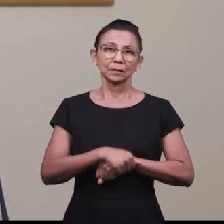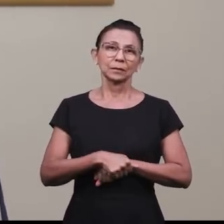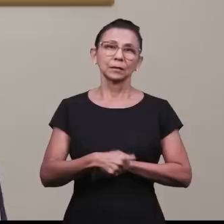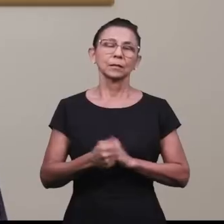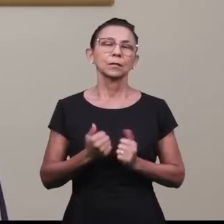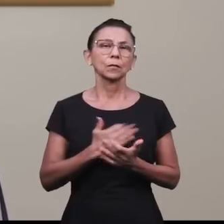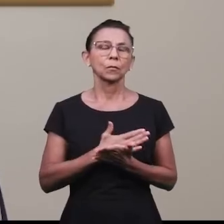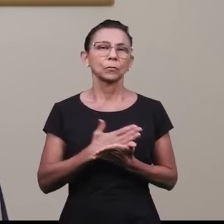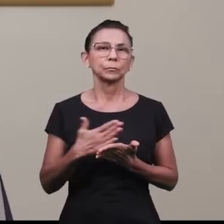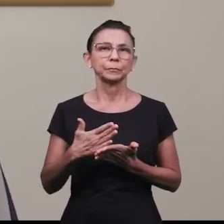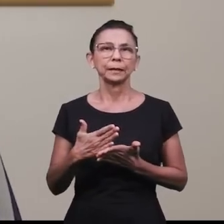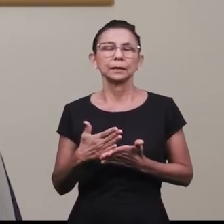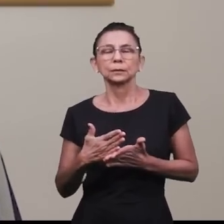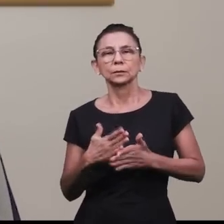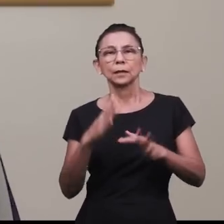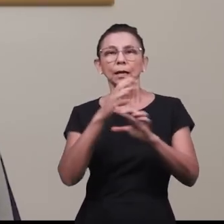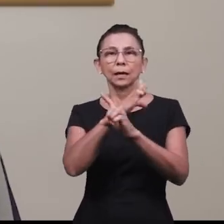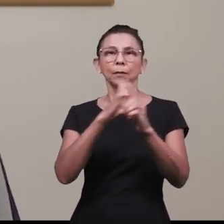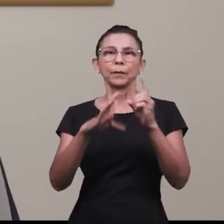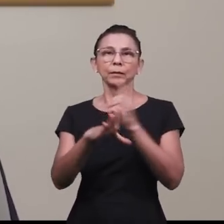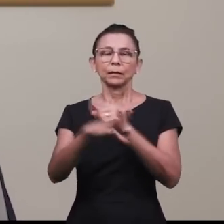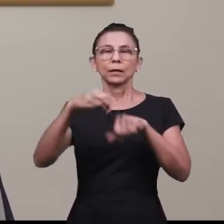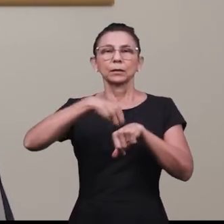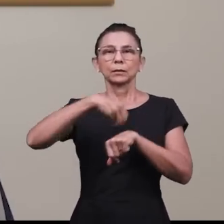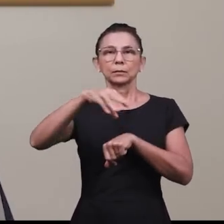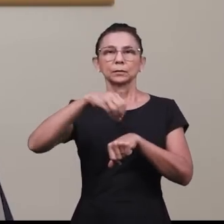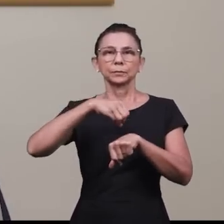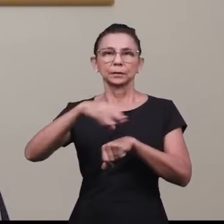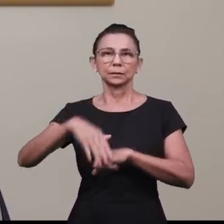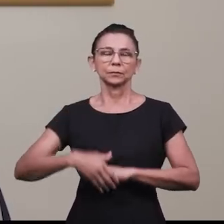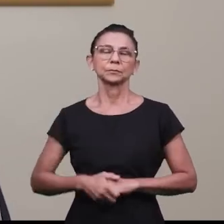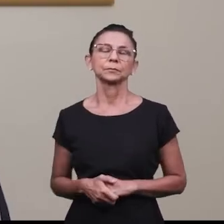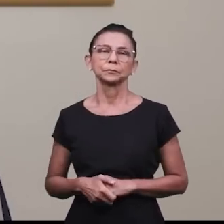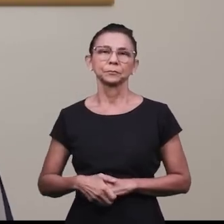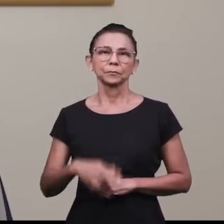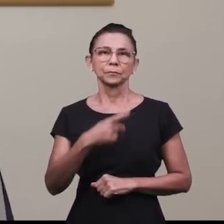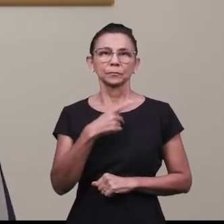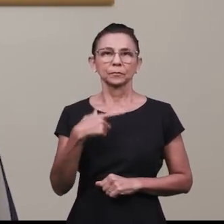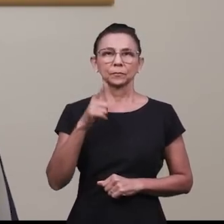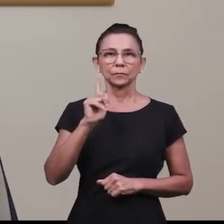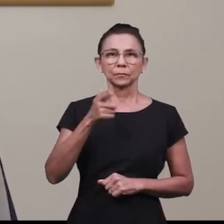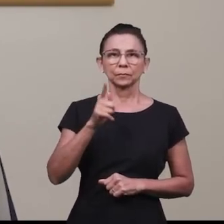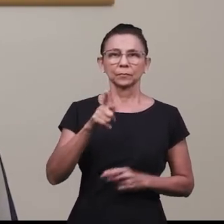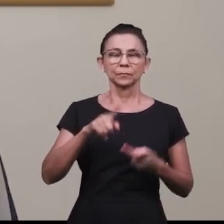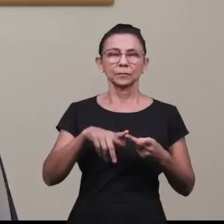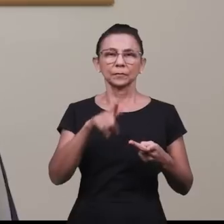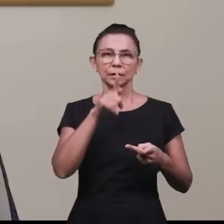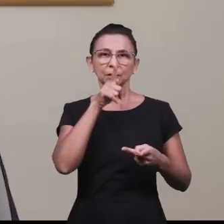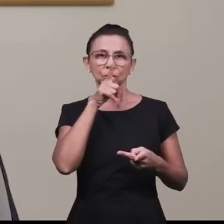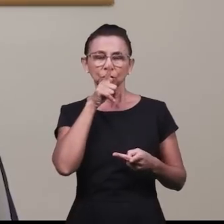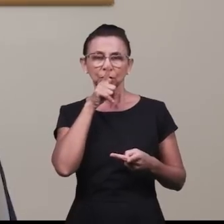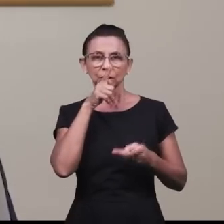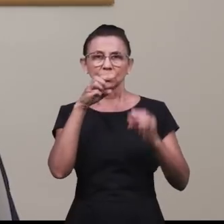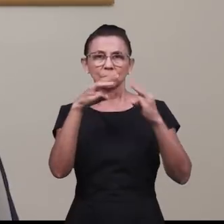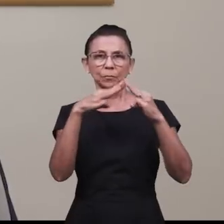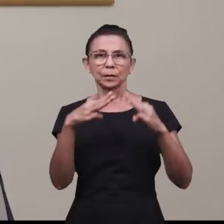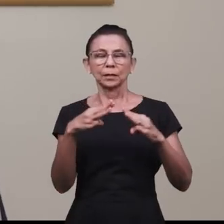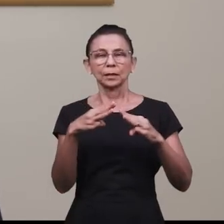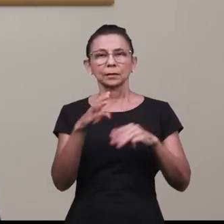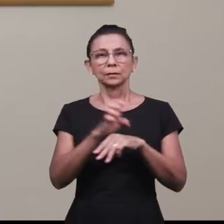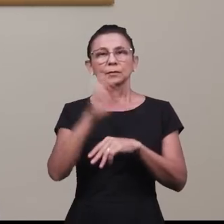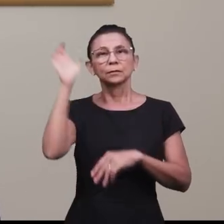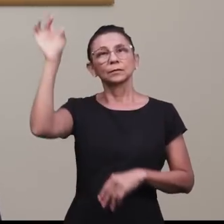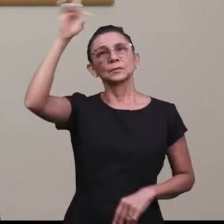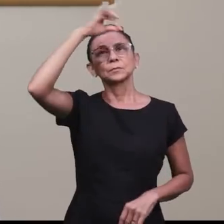Gilson Souza e Gedeu Tigueiro, diretamente do Manaim do Espírito Santo, seguido das aulas Síntese do Período Histórico e Profético